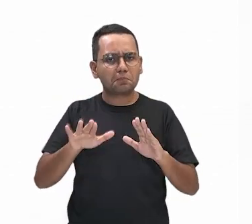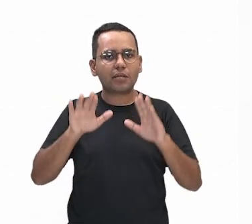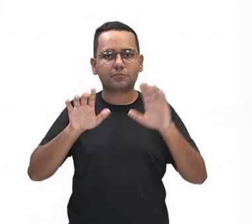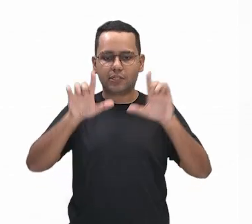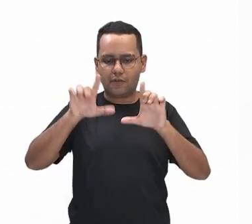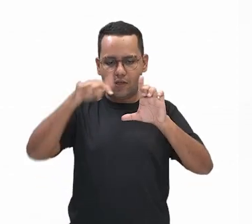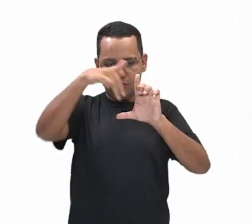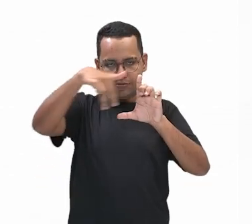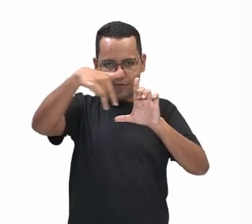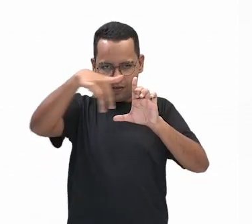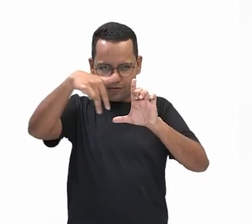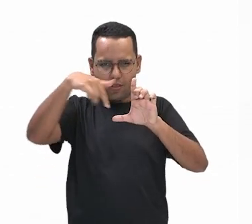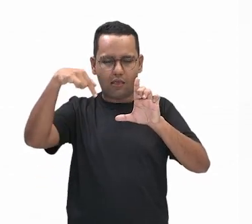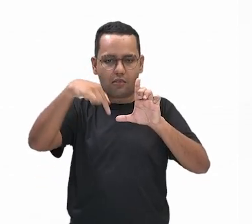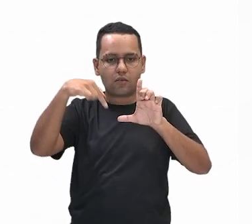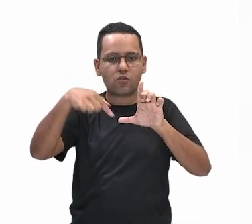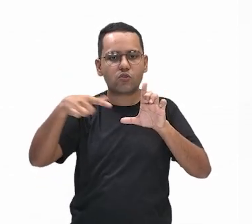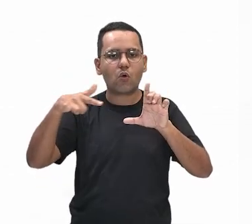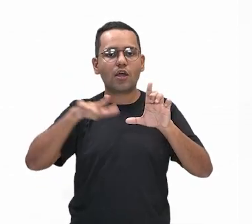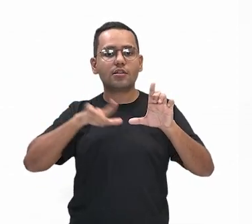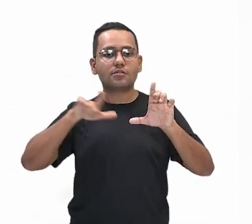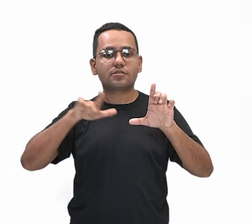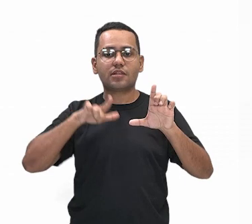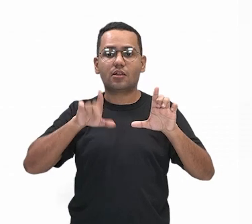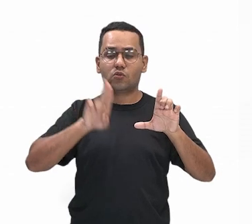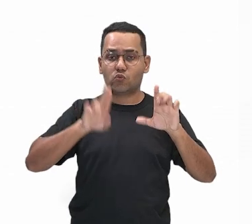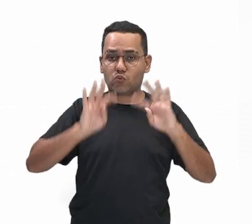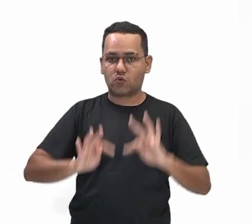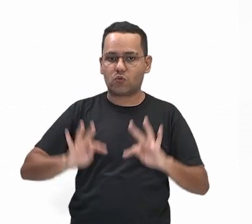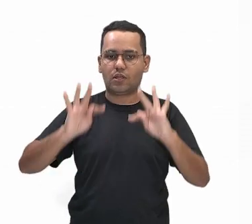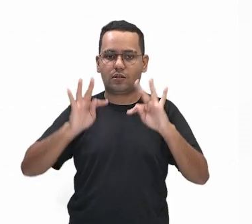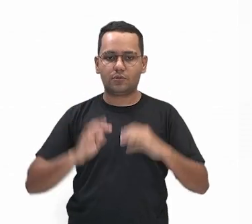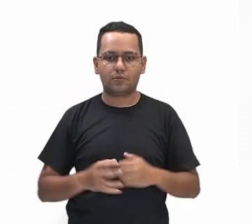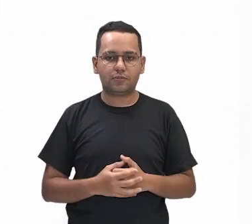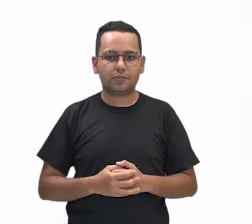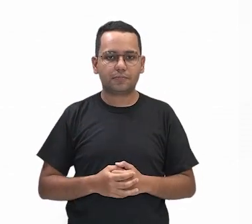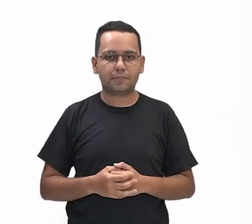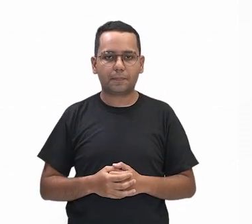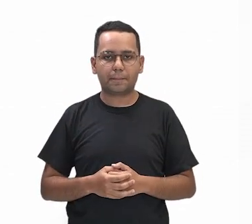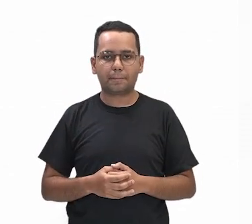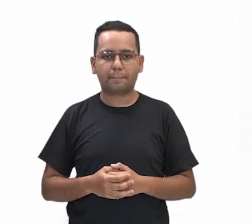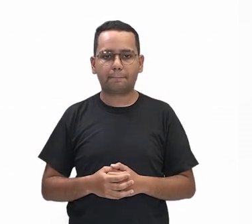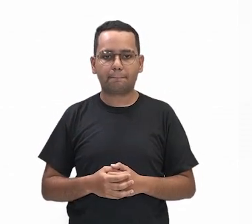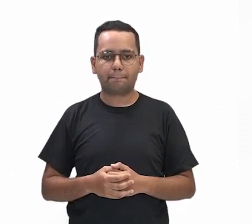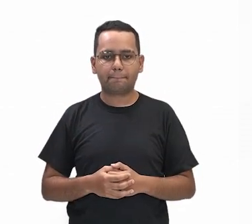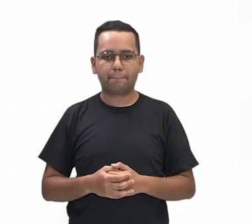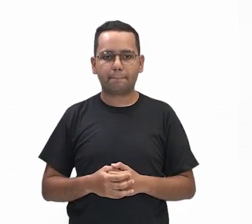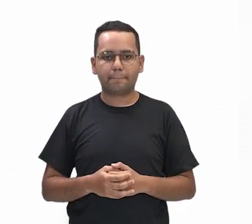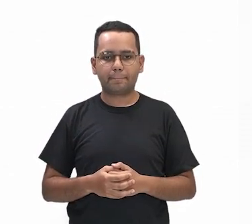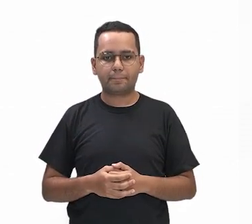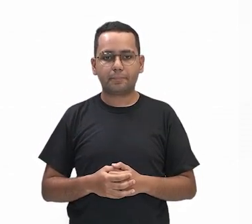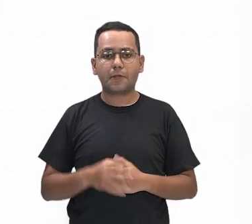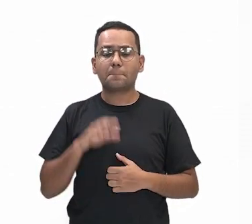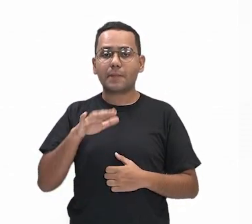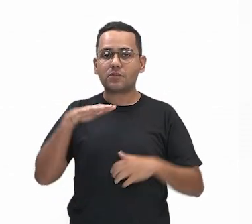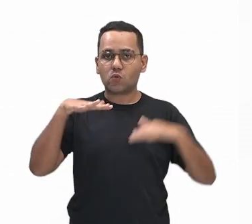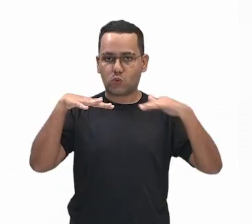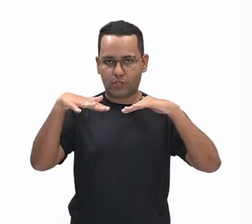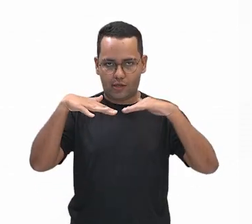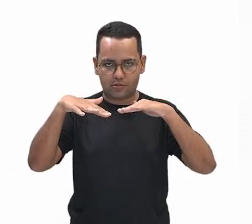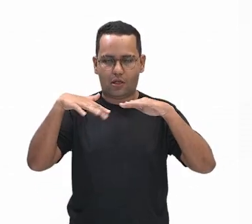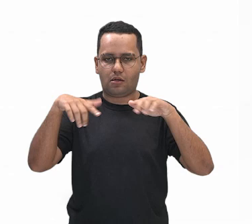todos elaborados usando tecnologia computadorizada. Os desenhos e os movimentos